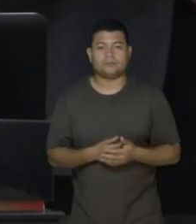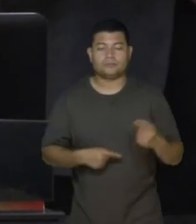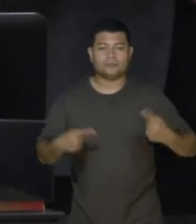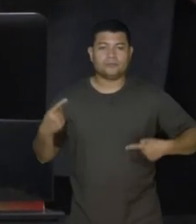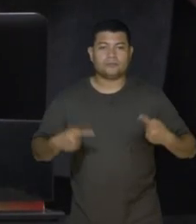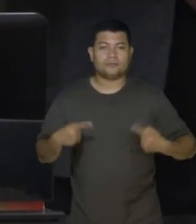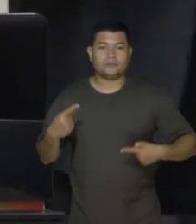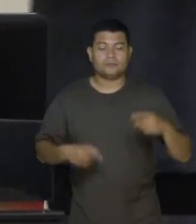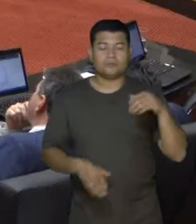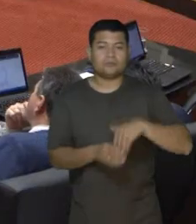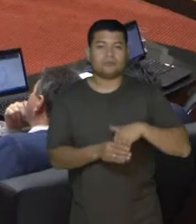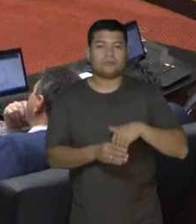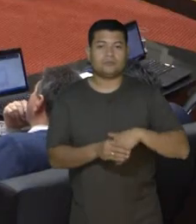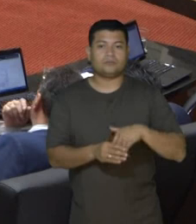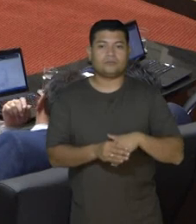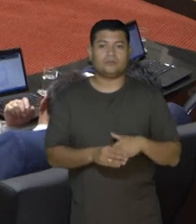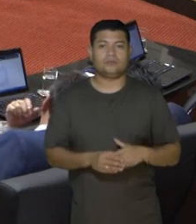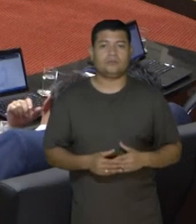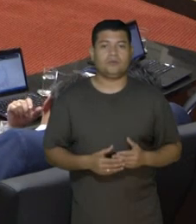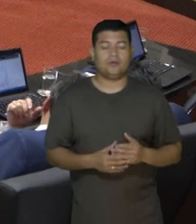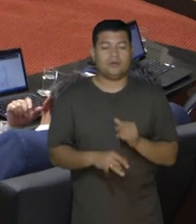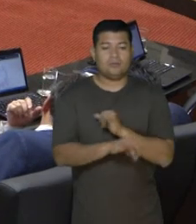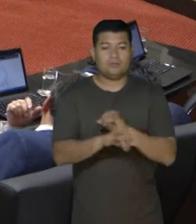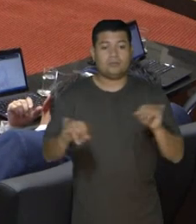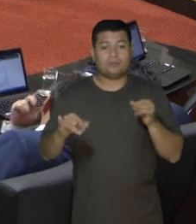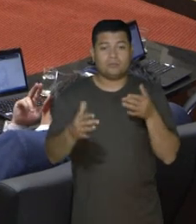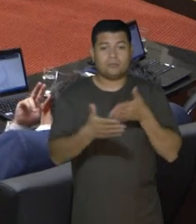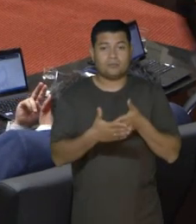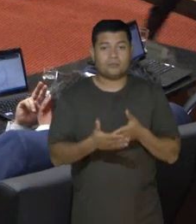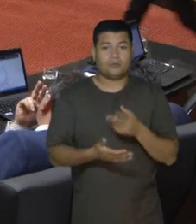Discussão e votação em turno único da mensagem de veto